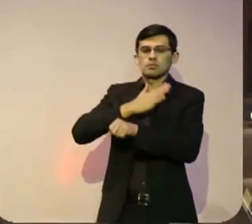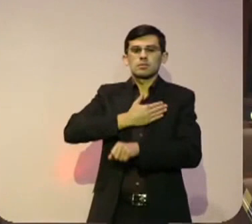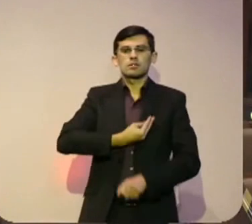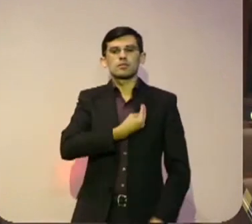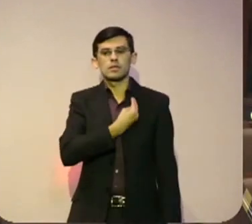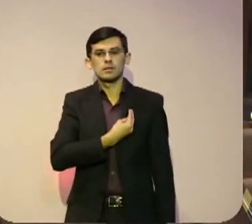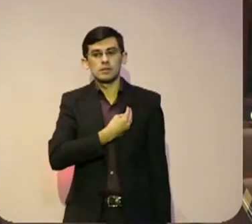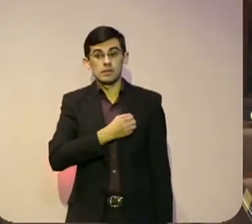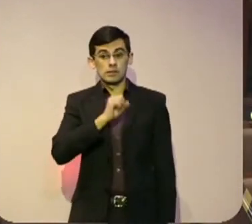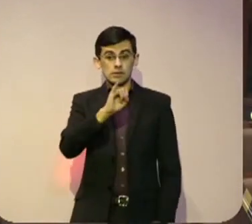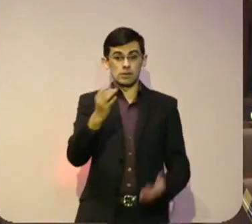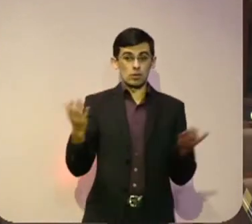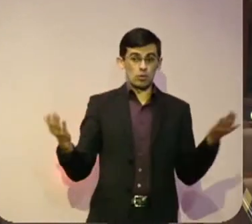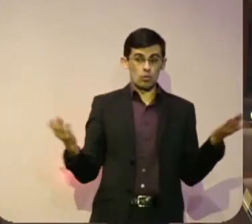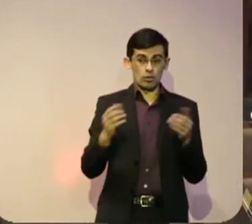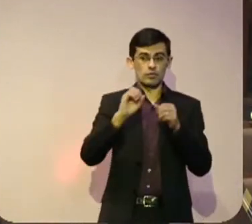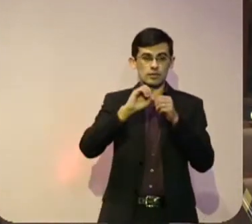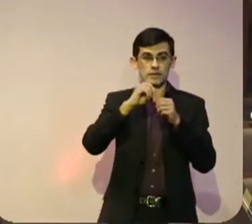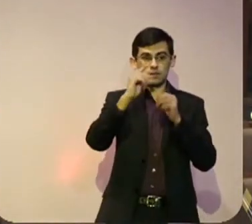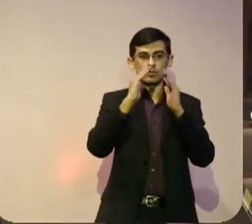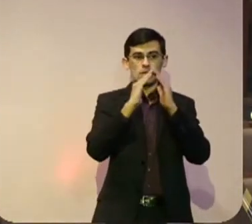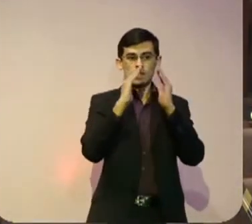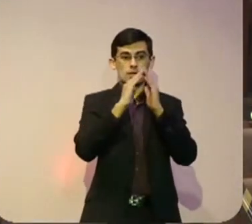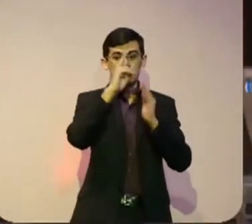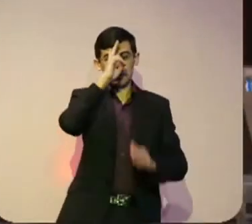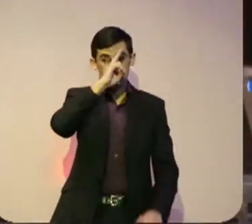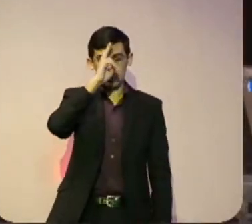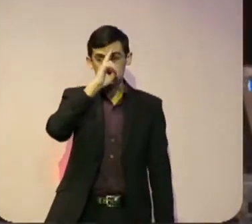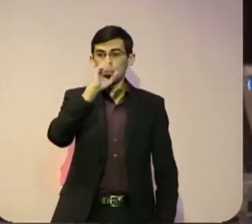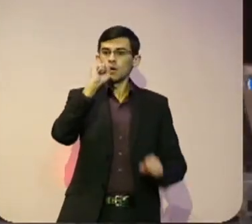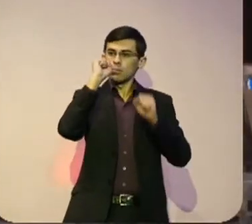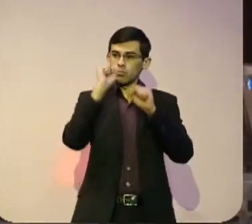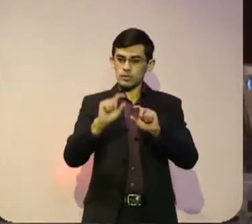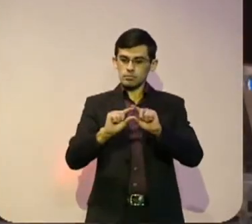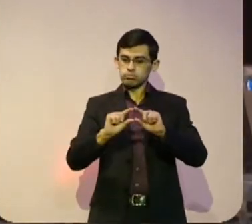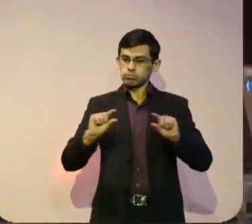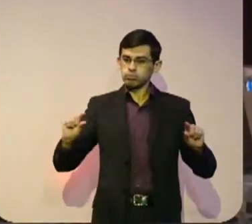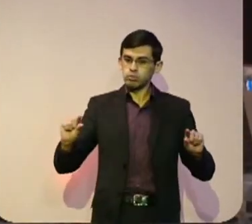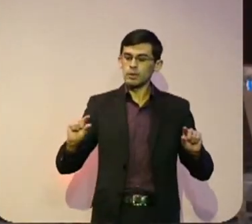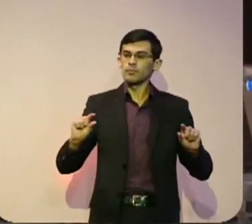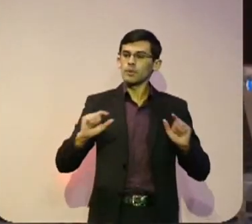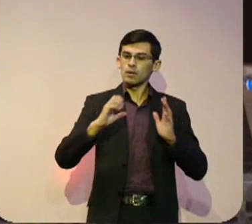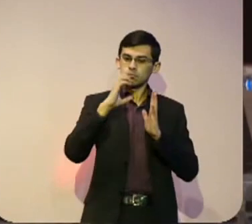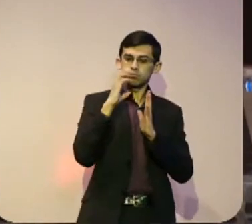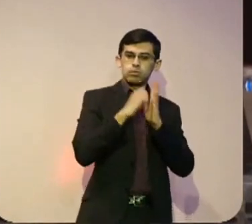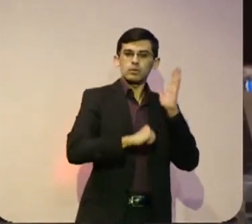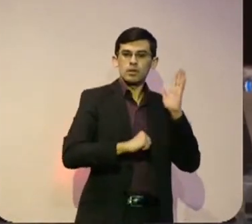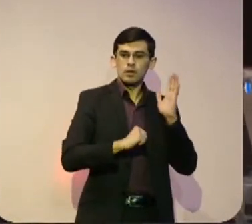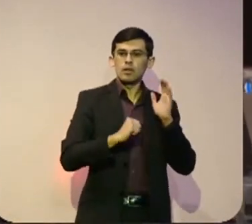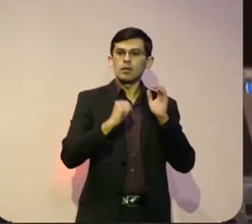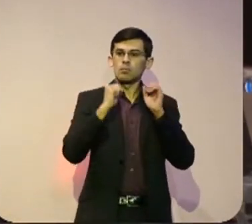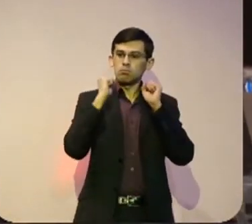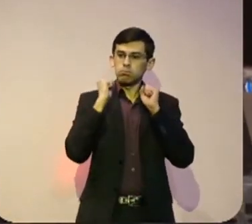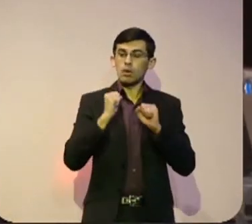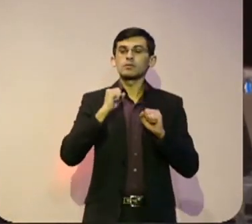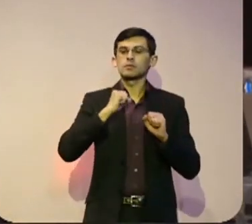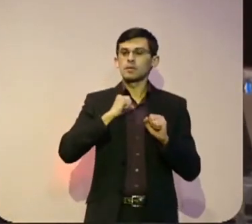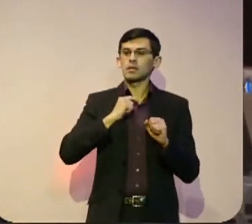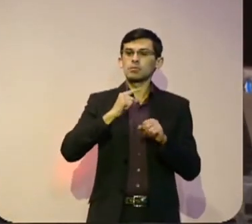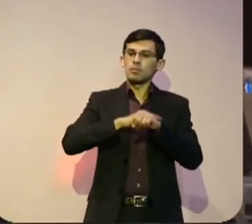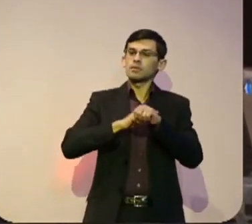Se você está tomando essa decisão aí na tua casa, lembra que você pode acessar o link, você pode marcar a sua